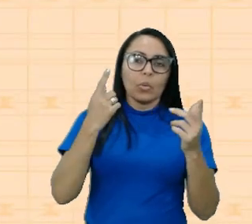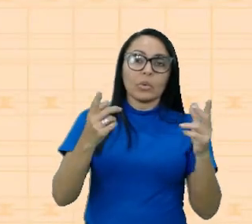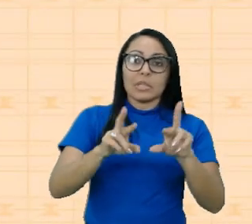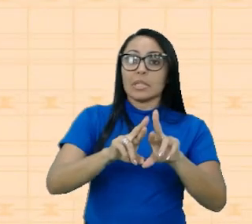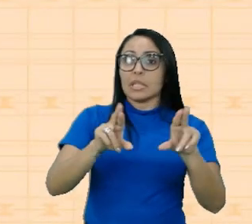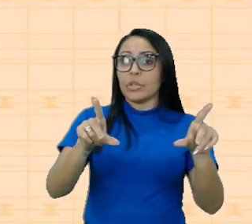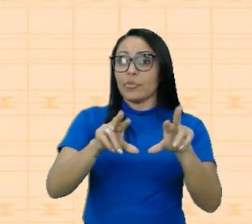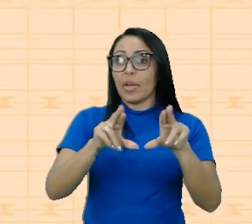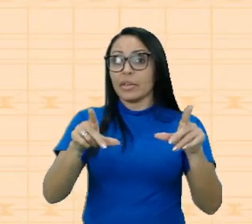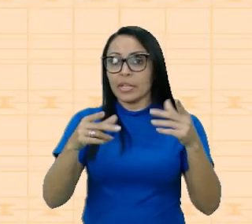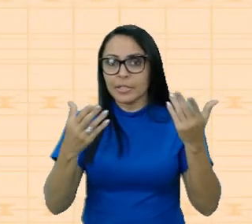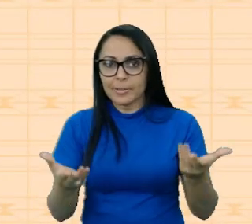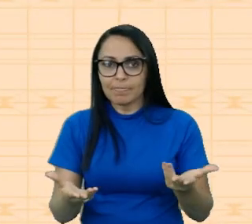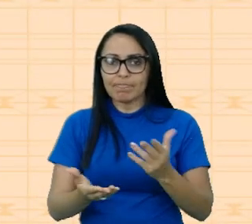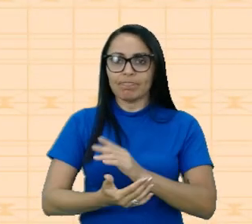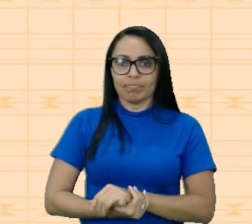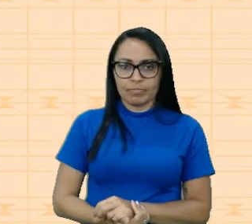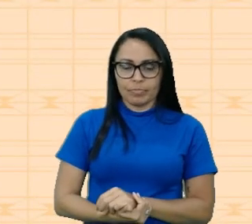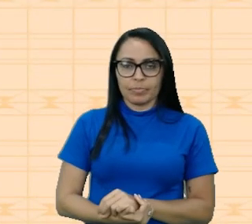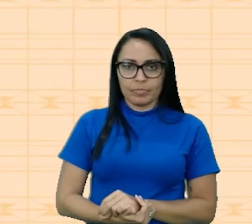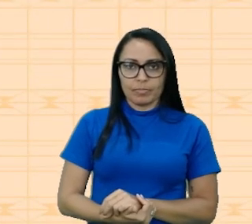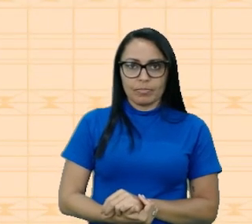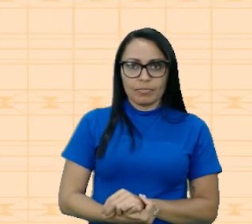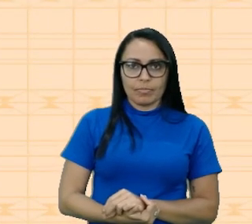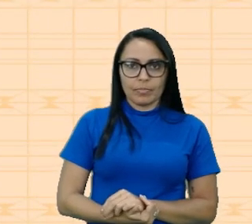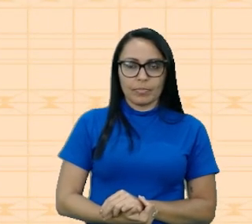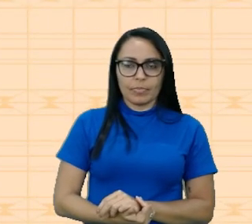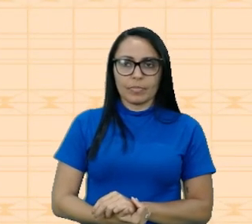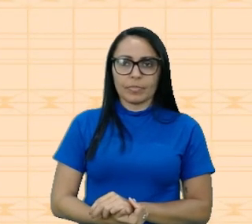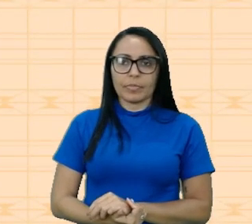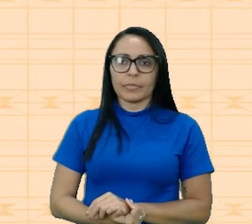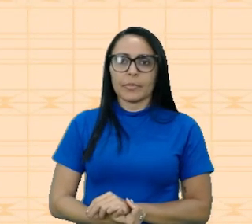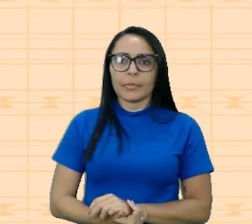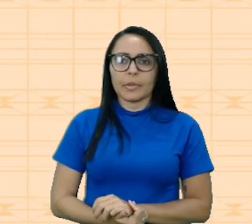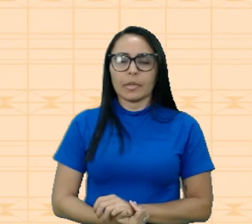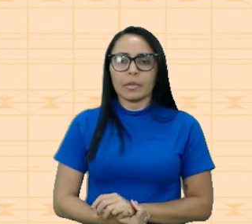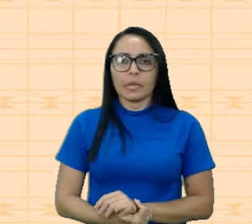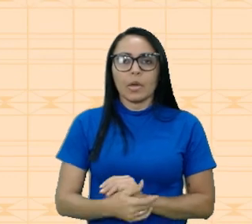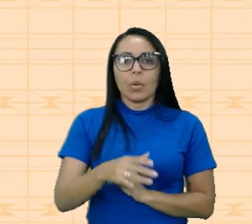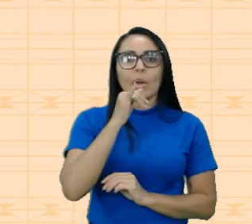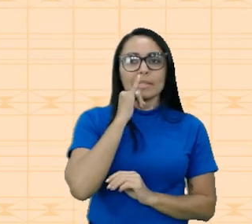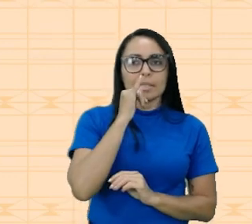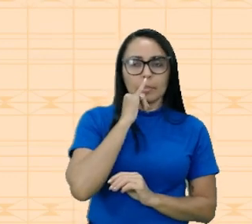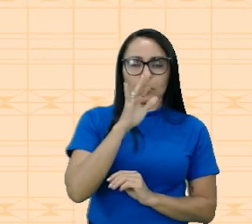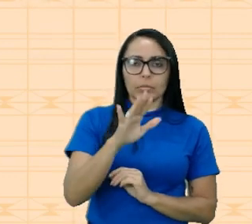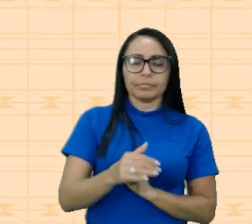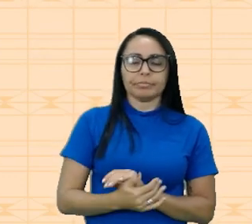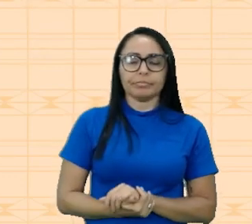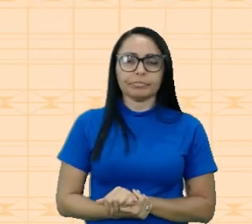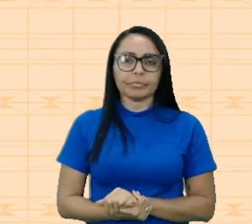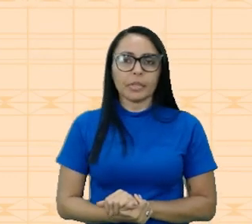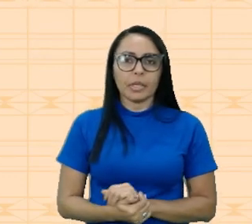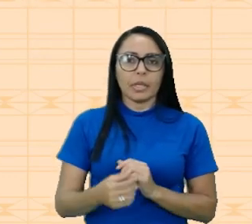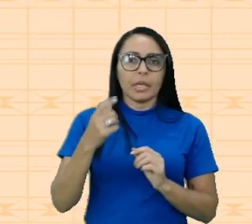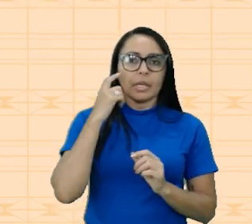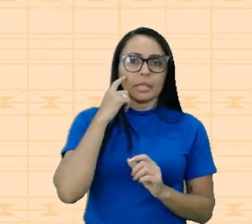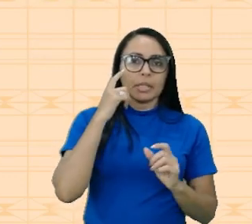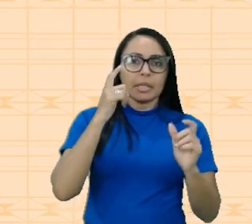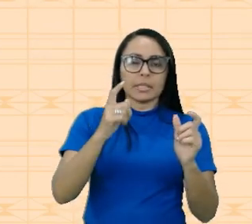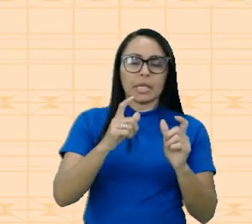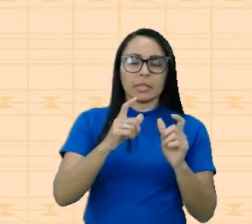são inversamente proporcionais. Beleza? Vou te dar um exemplo disso aqui. Grandezas